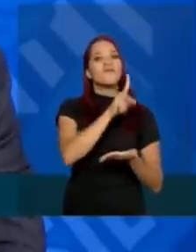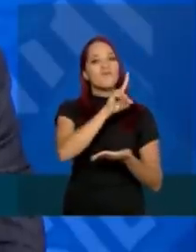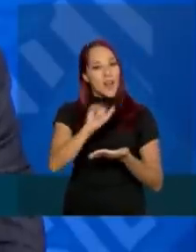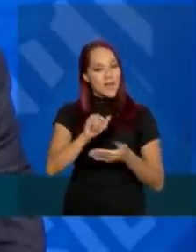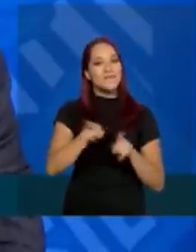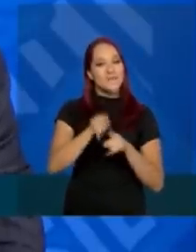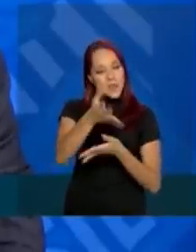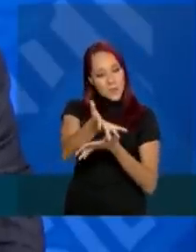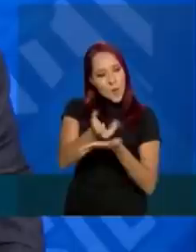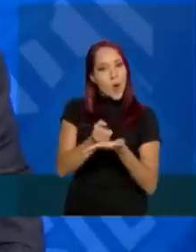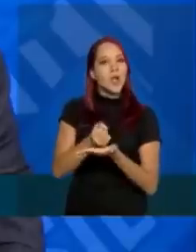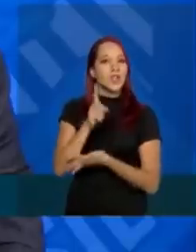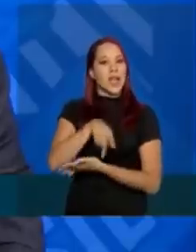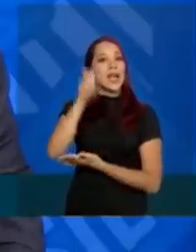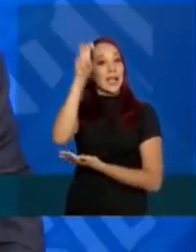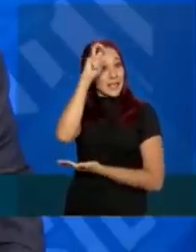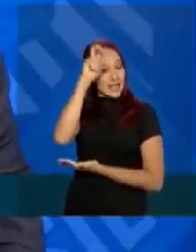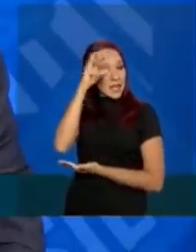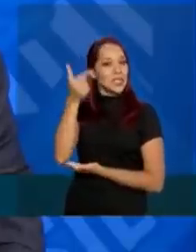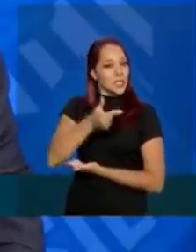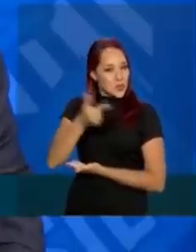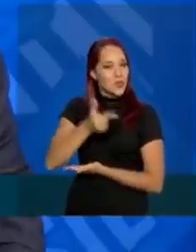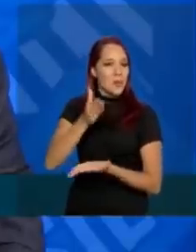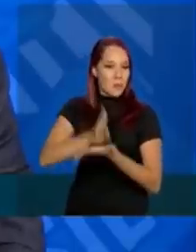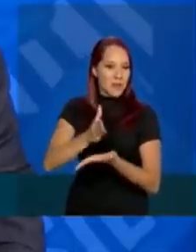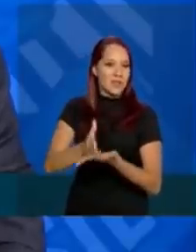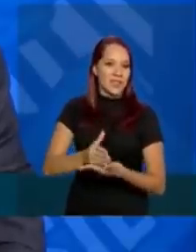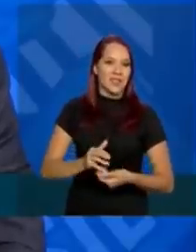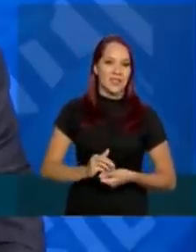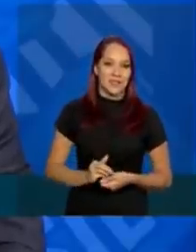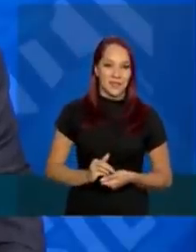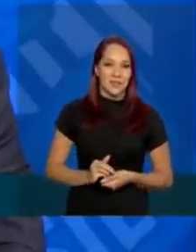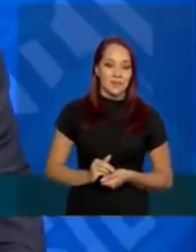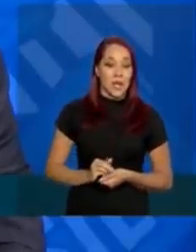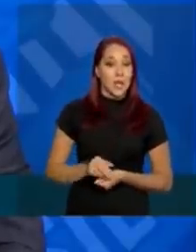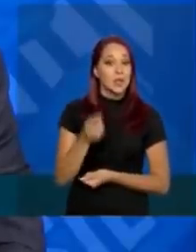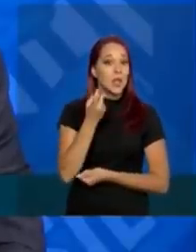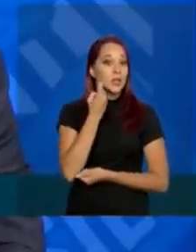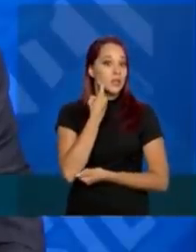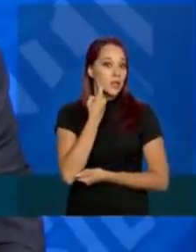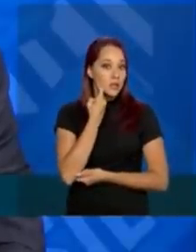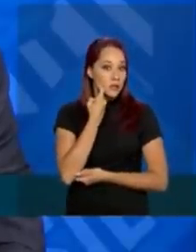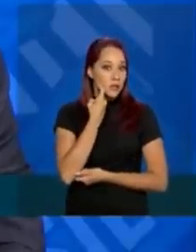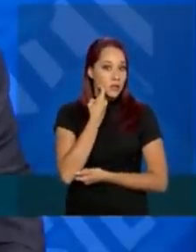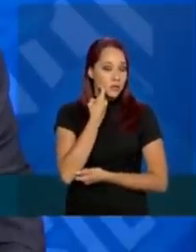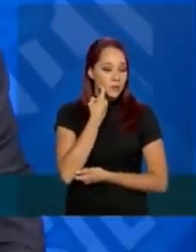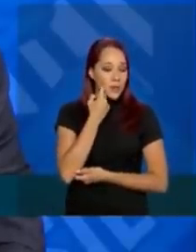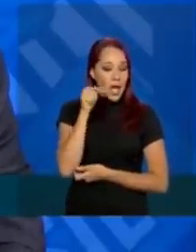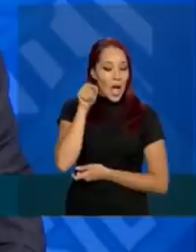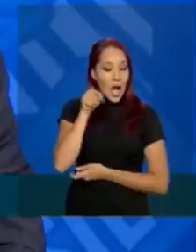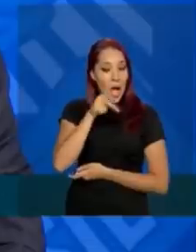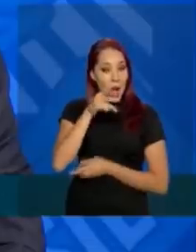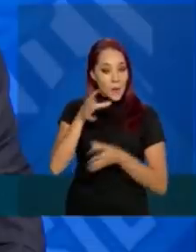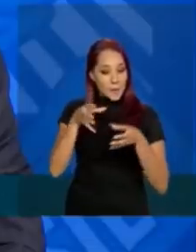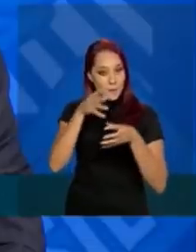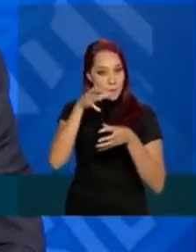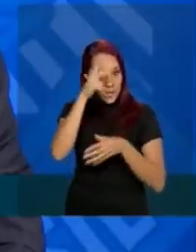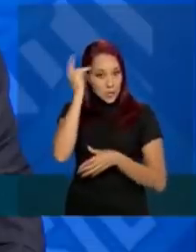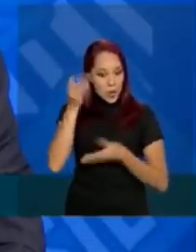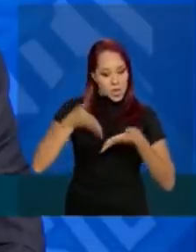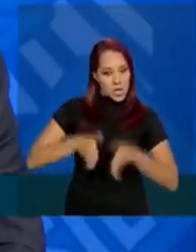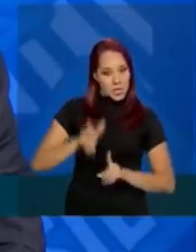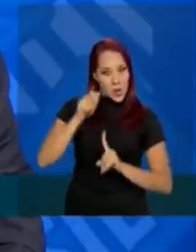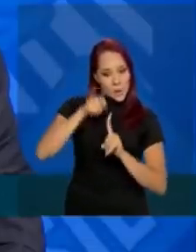receberão quinta-feira a segunda parcela. Na sexta-feira, aqueles nascidos em